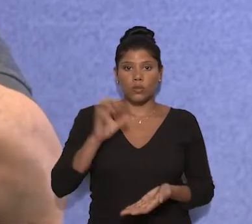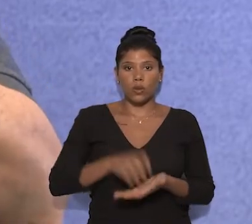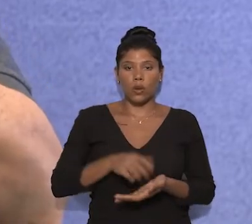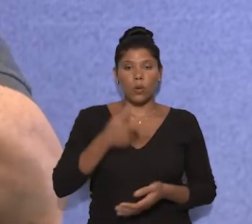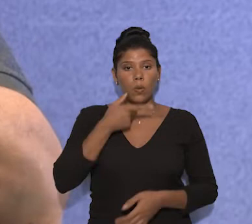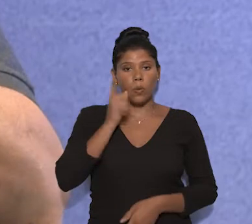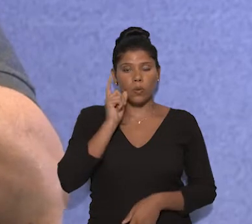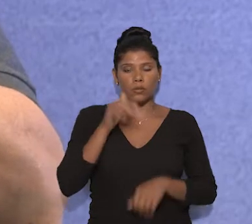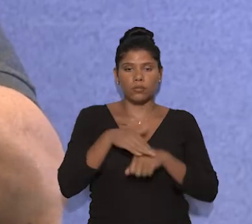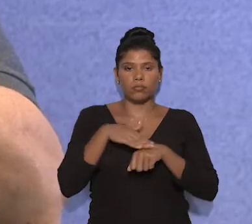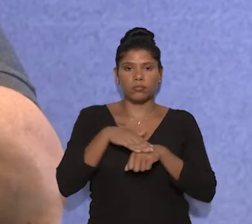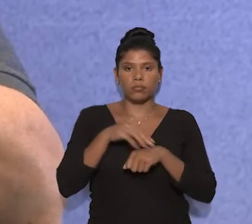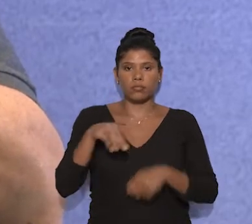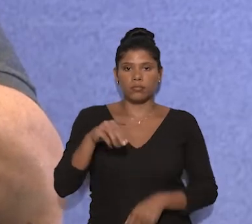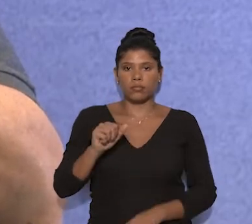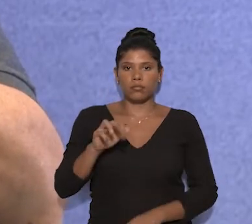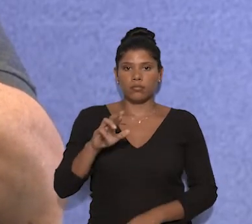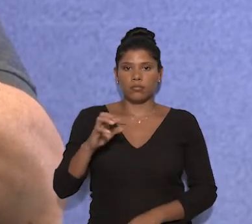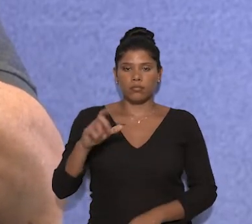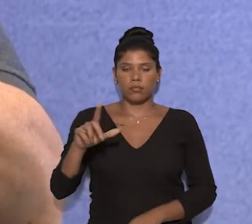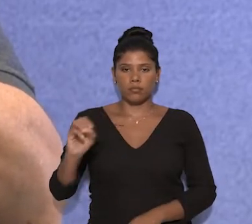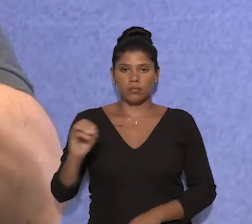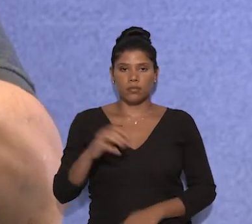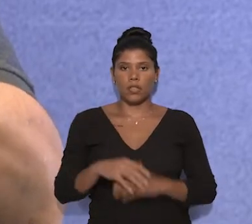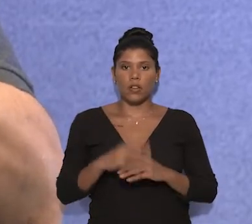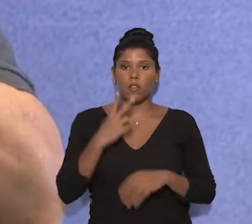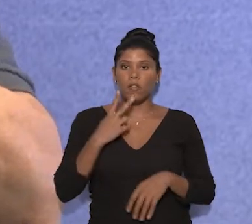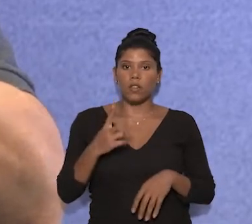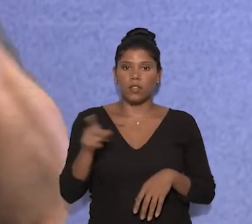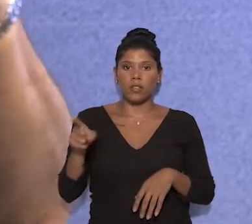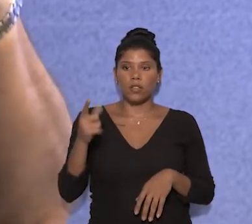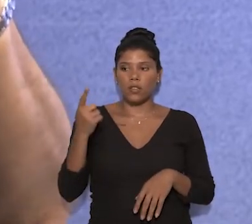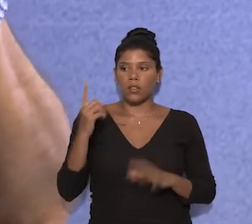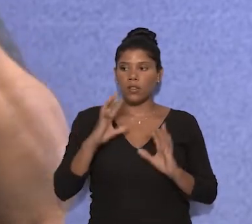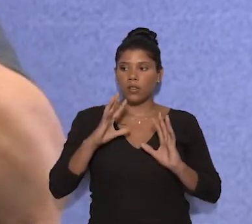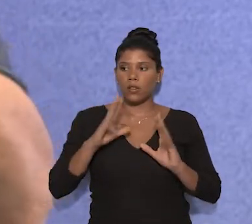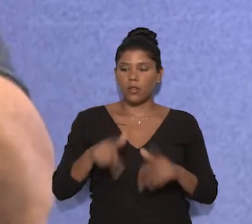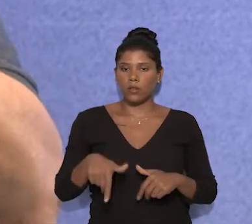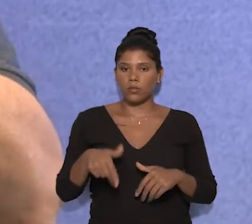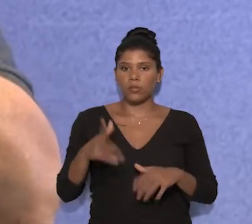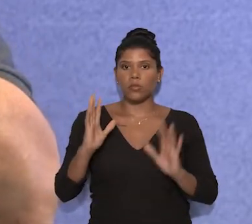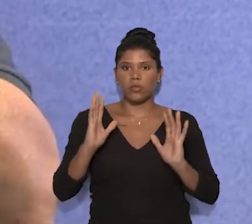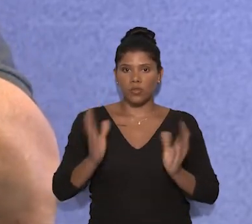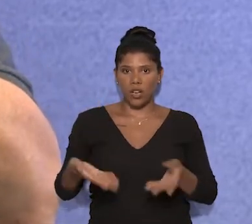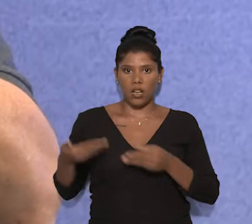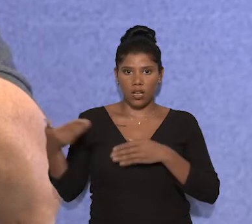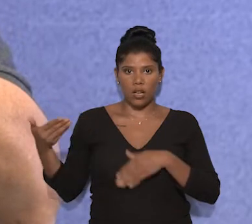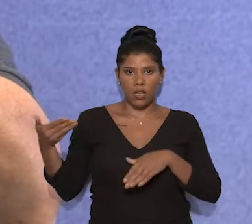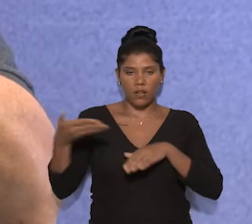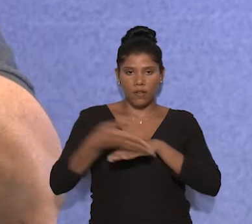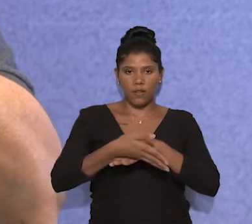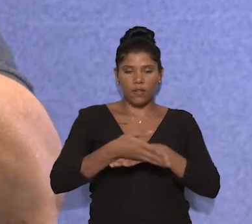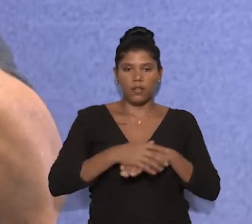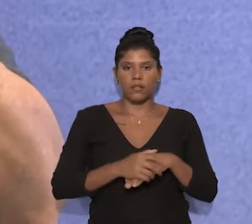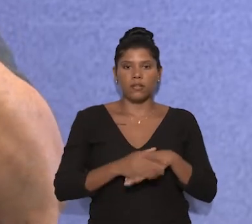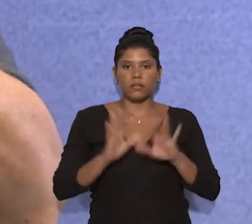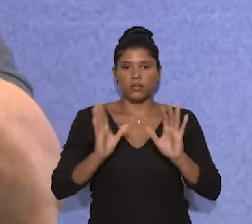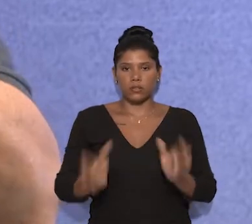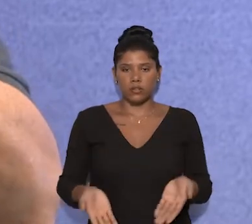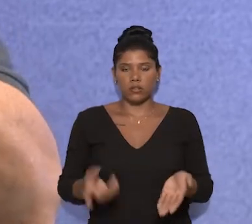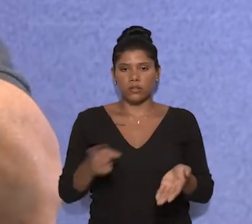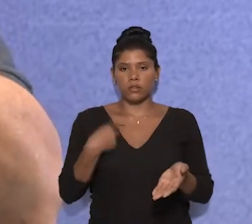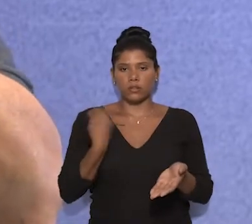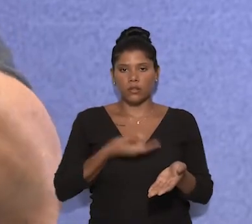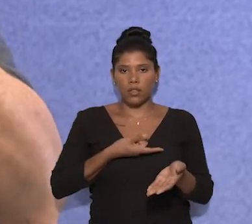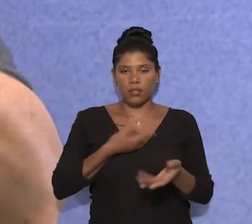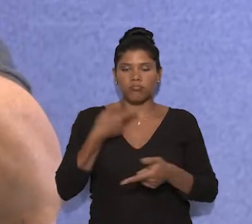o Marcelo Paz, após o jogo, e eu digo, e aí foi todo mundo. Vamos trabalhar, já estamos